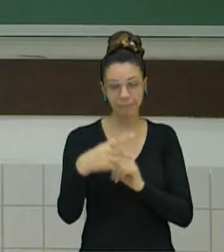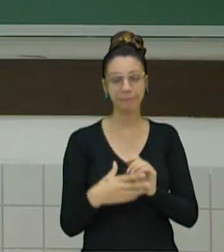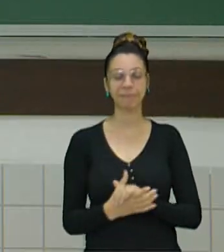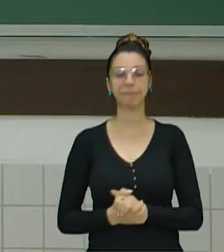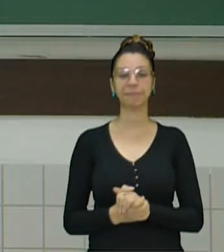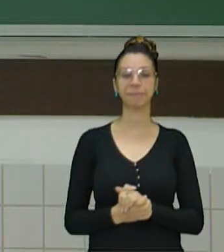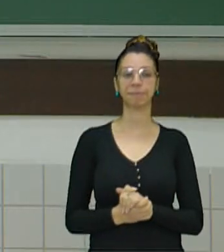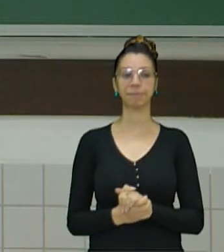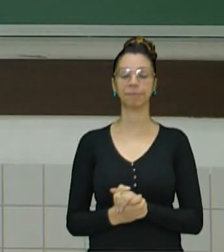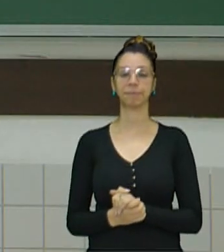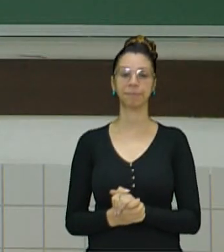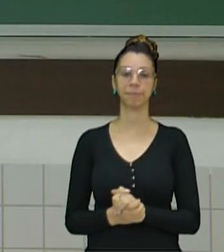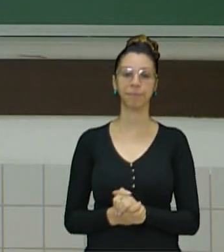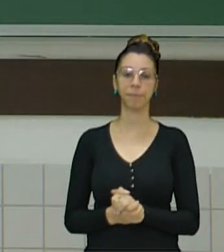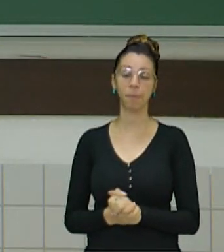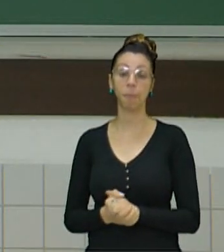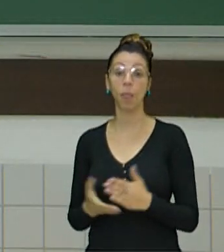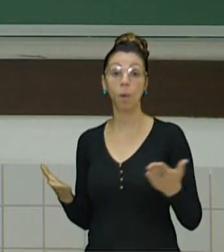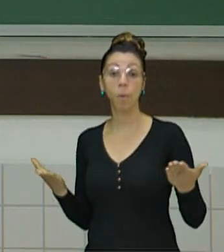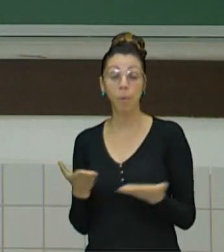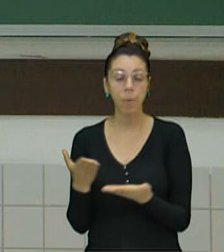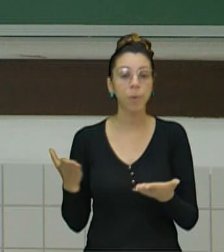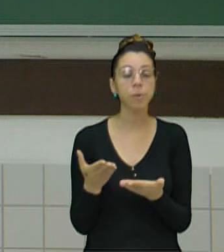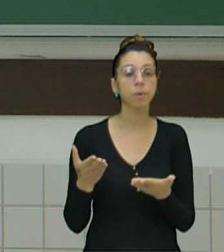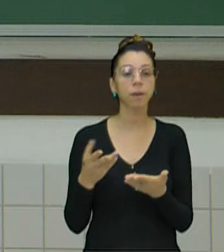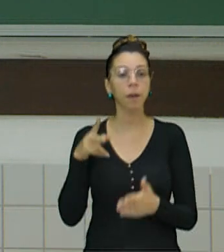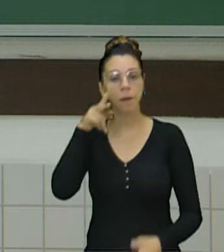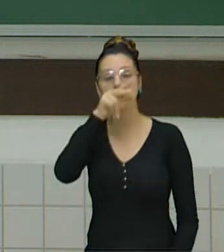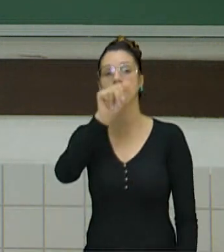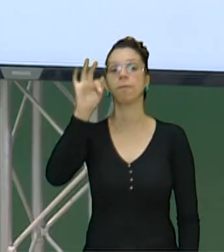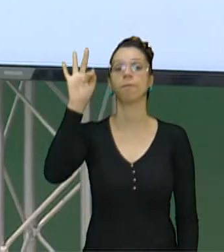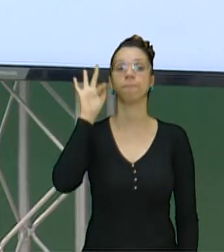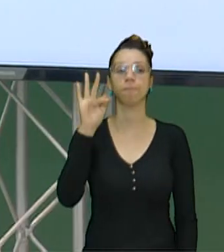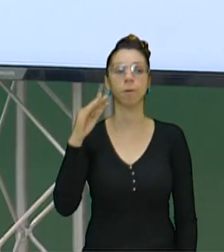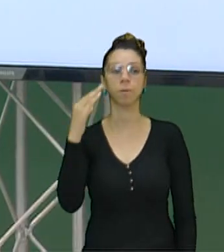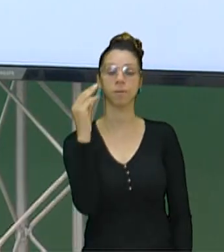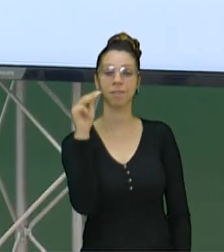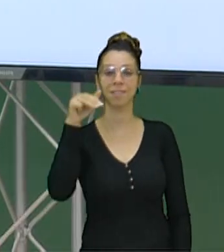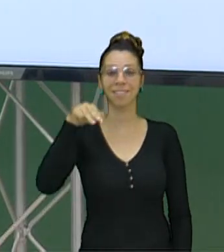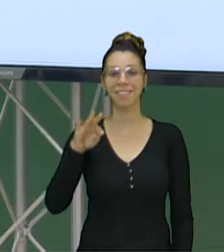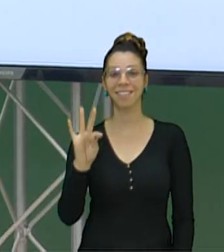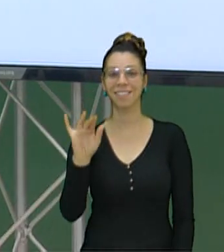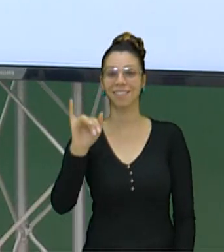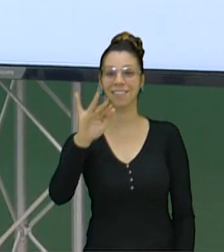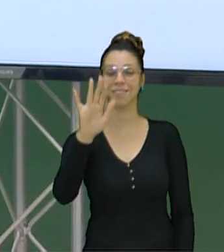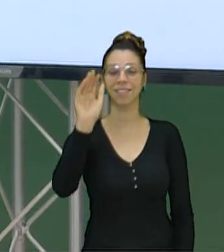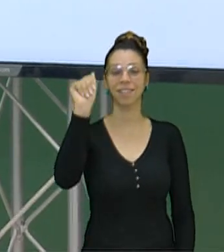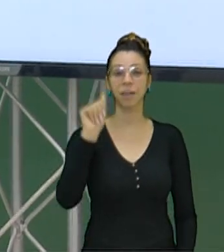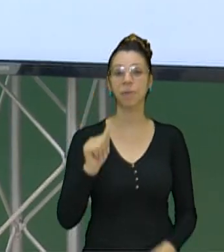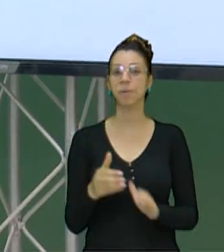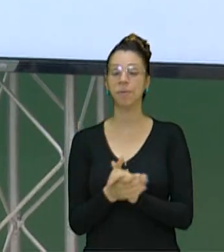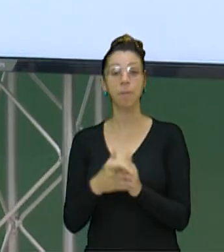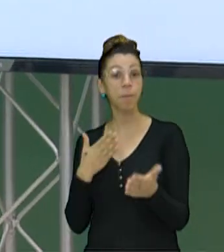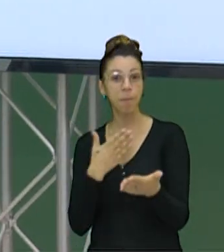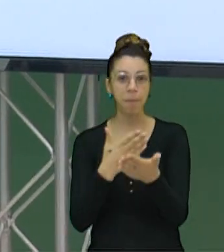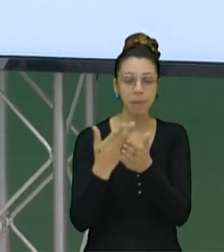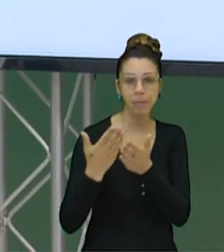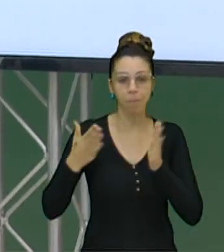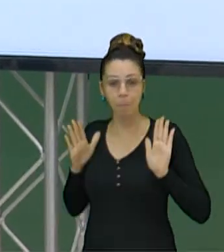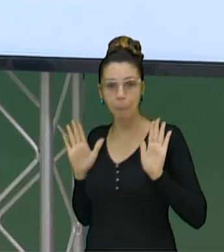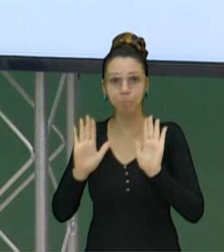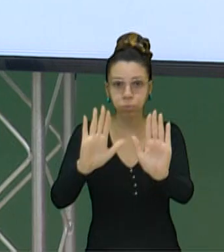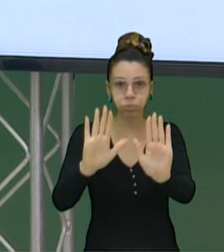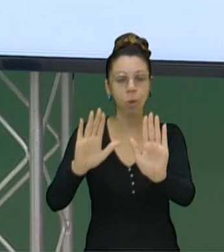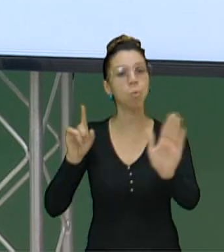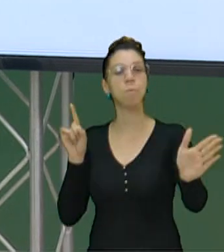queridos, hoje nós vamos falar sobre força centrípeta e hoje nós já vamos começar com os dois pés no peito. Gente, com um quiz, certo? Para